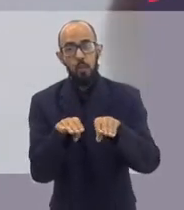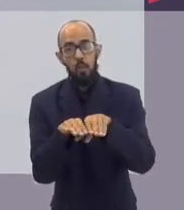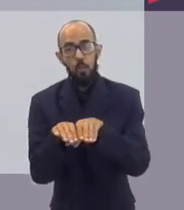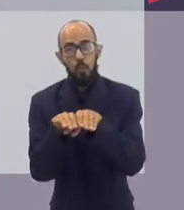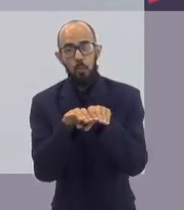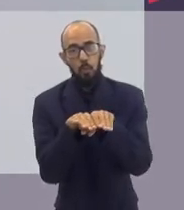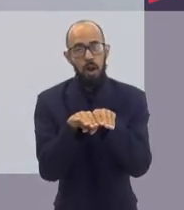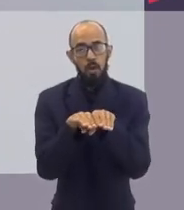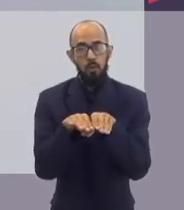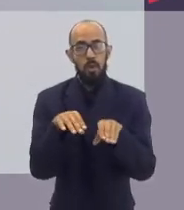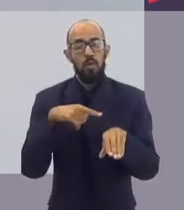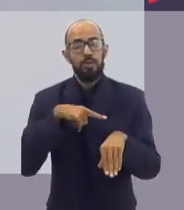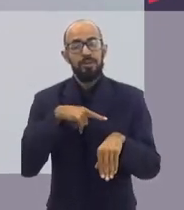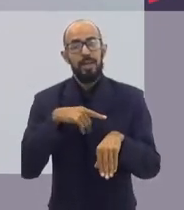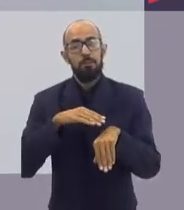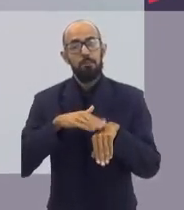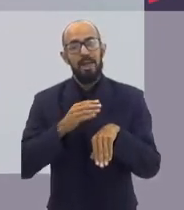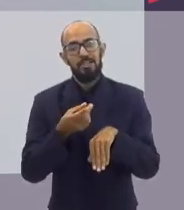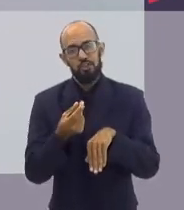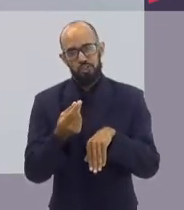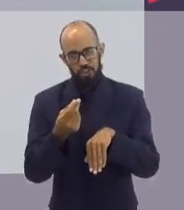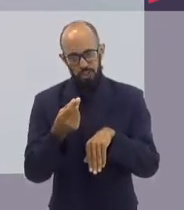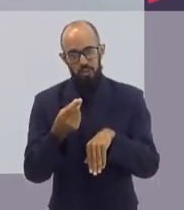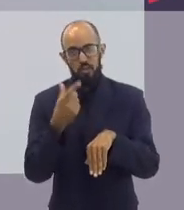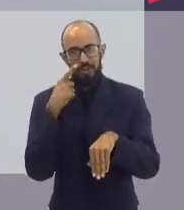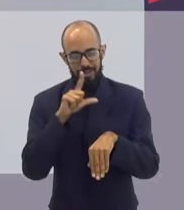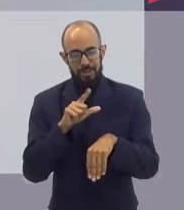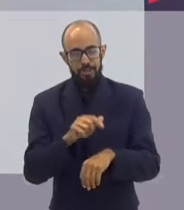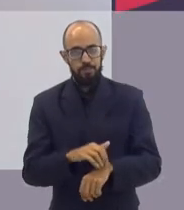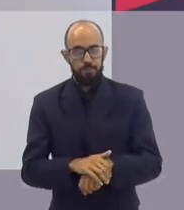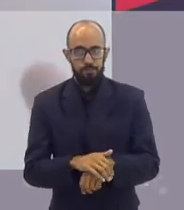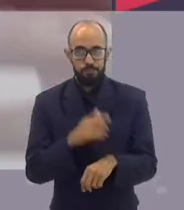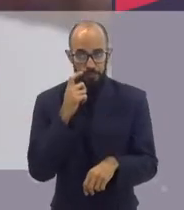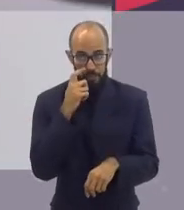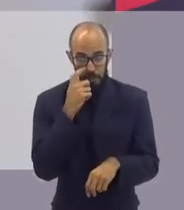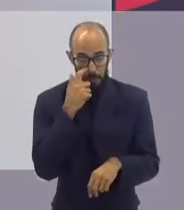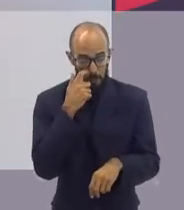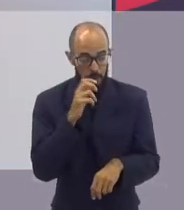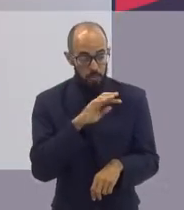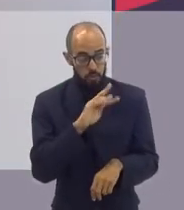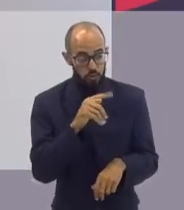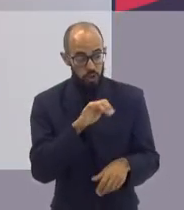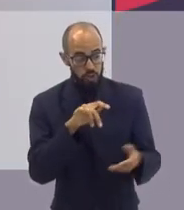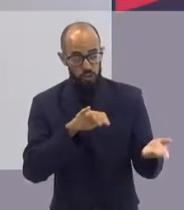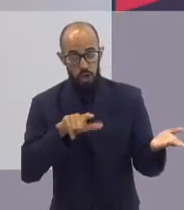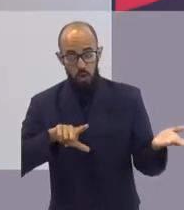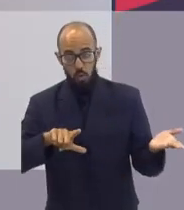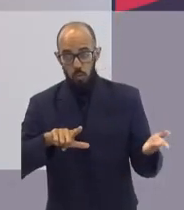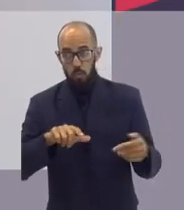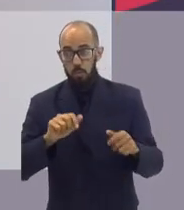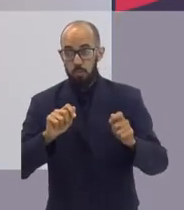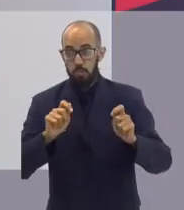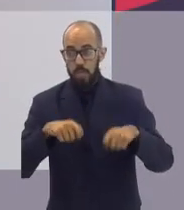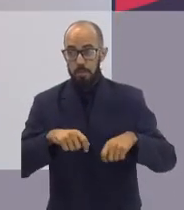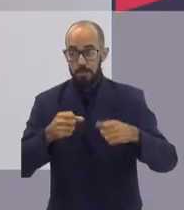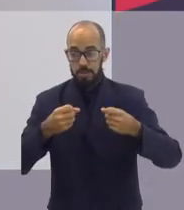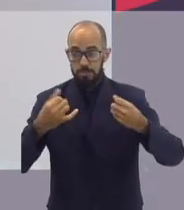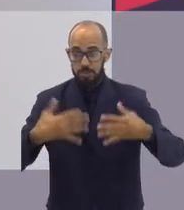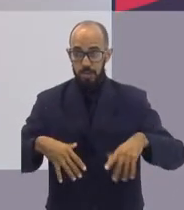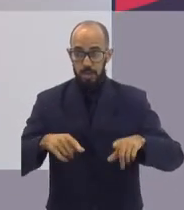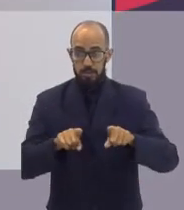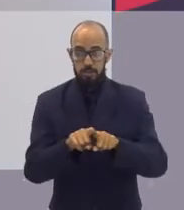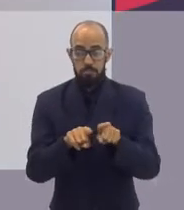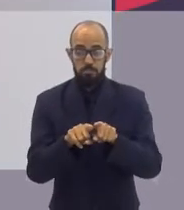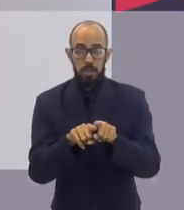quem tiver maior quantidade de dinheiro que sobrou no final. E aí o Xexéu pode explicar melhor, talvez, que, como